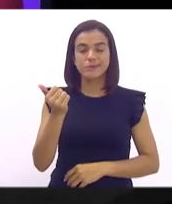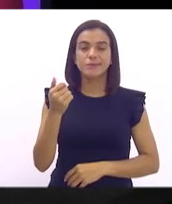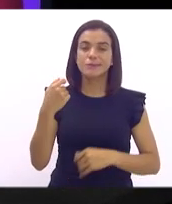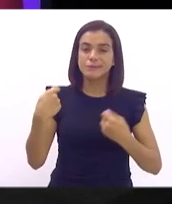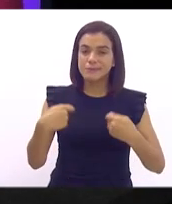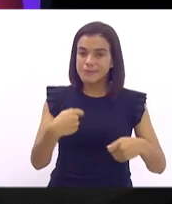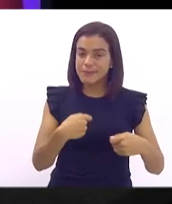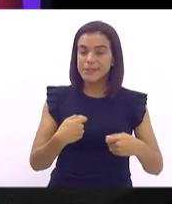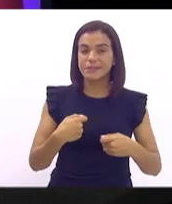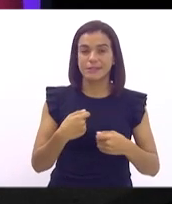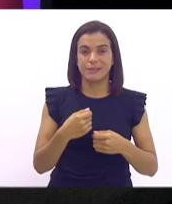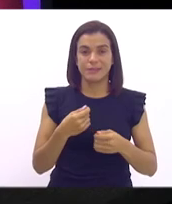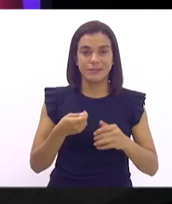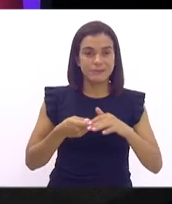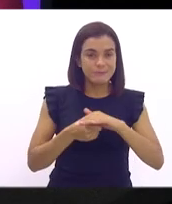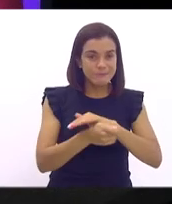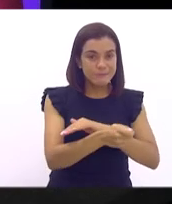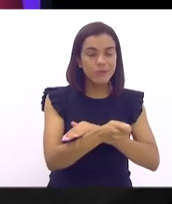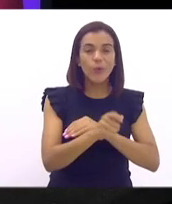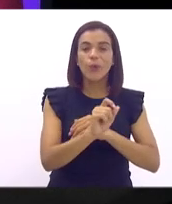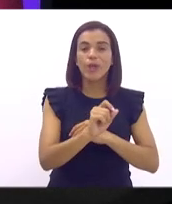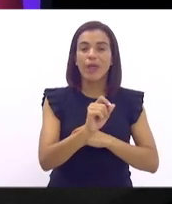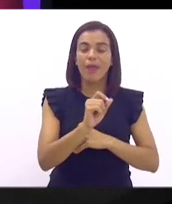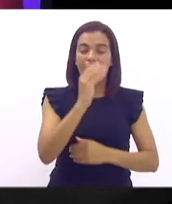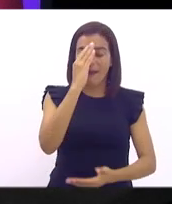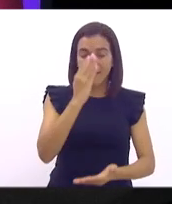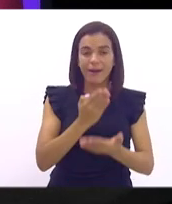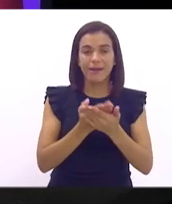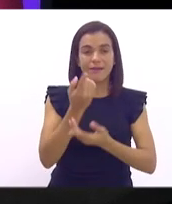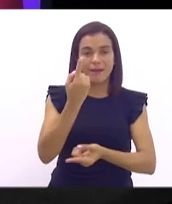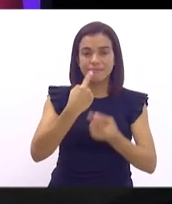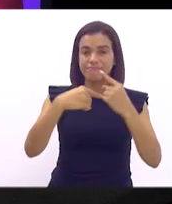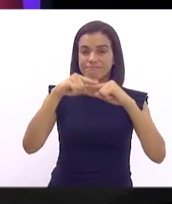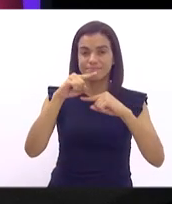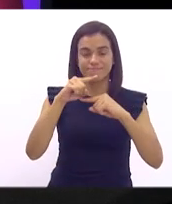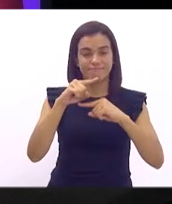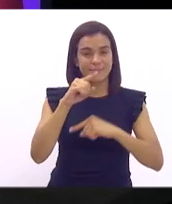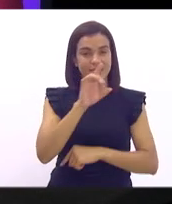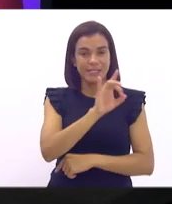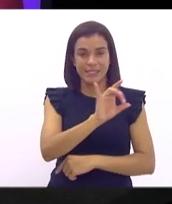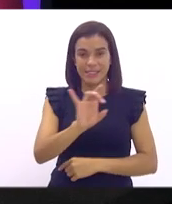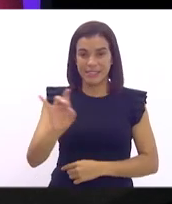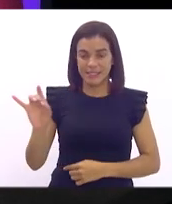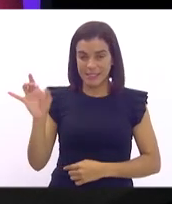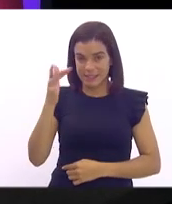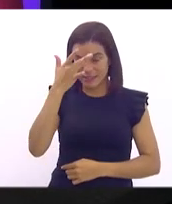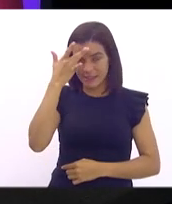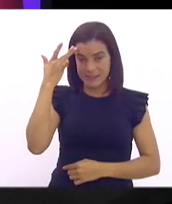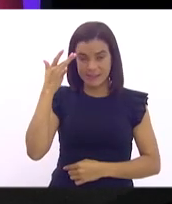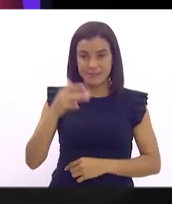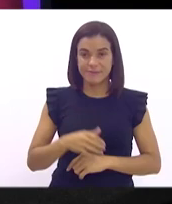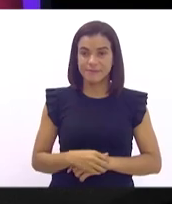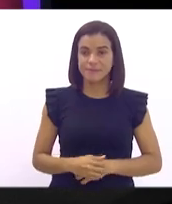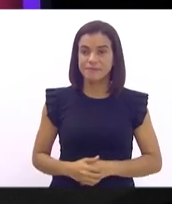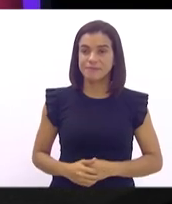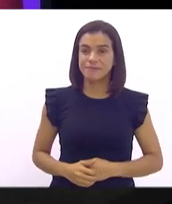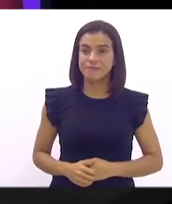preciso investir e muito na resiliência, né? De cada pessoa. Pode